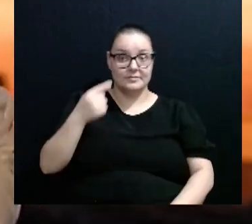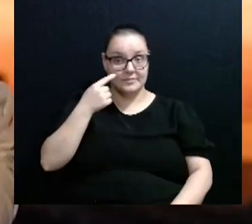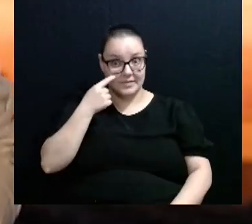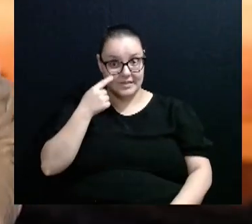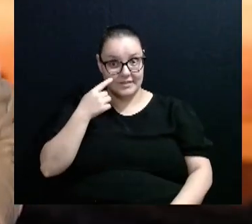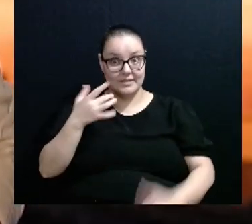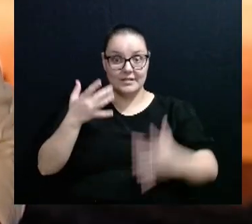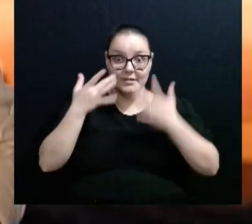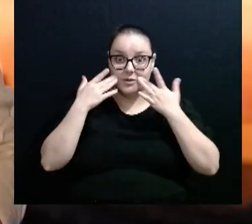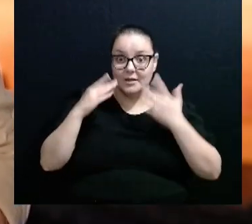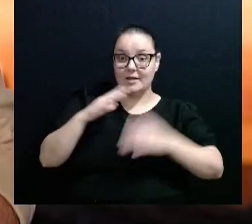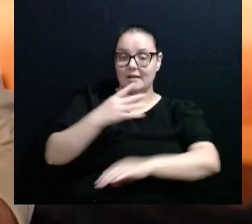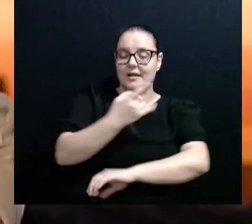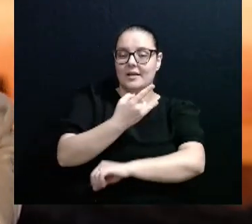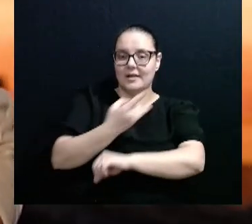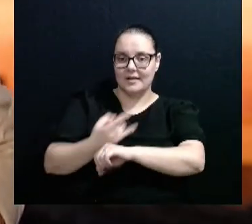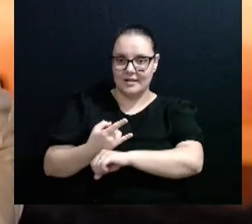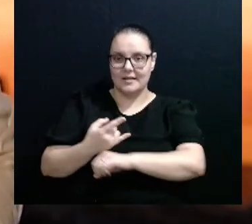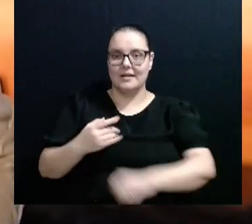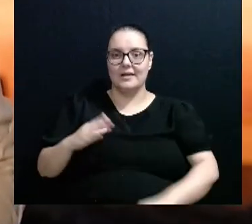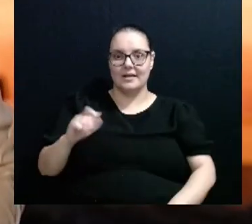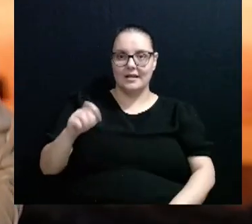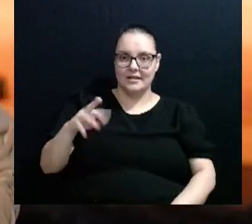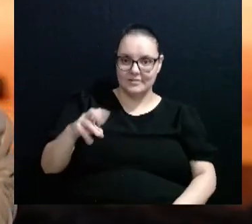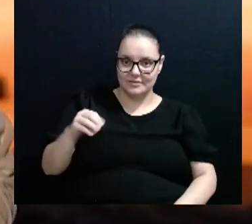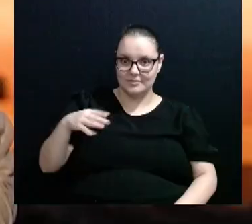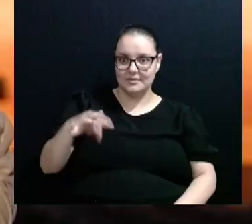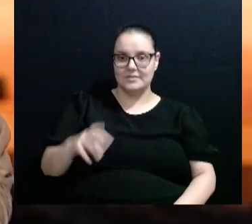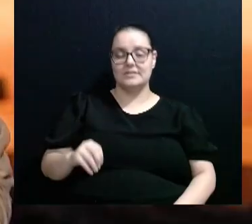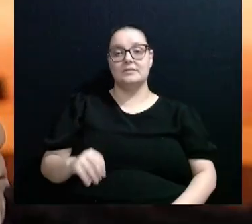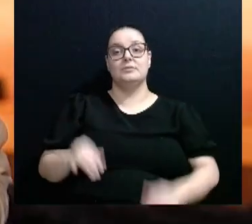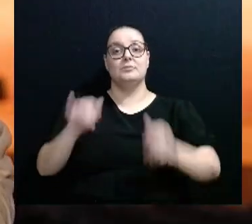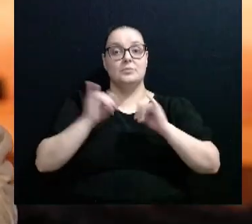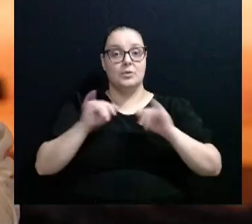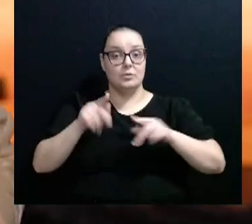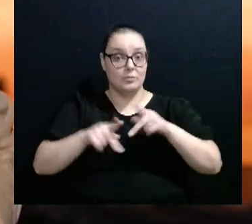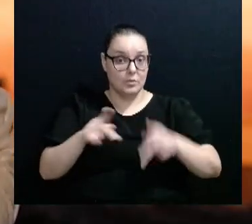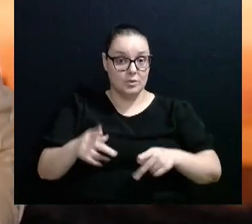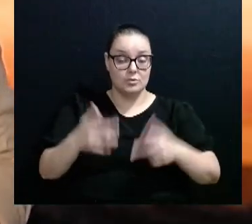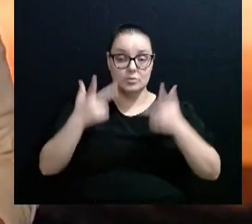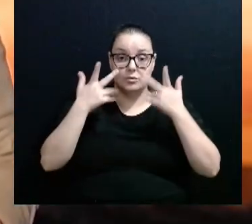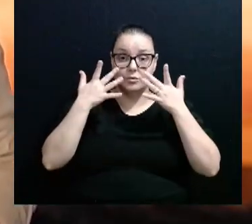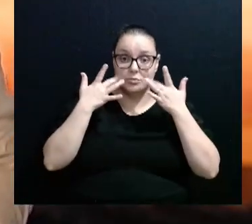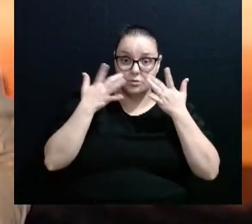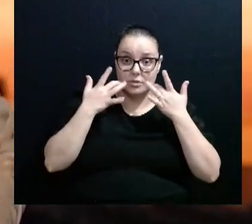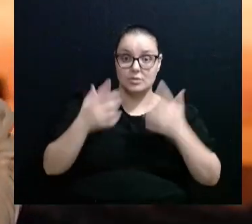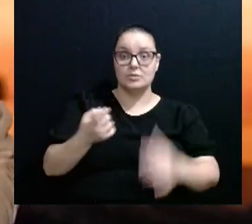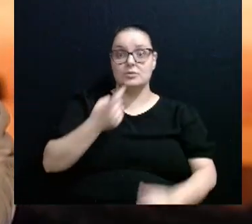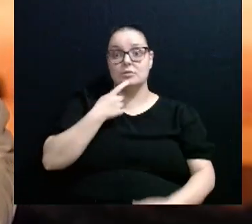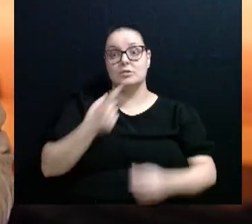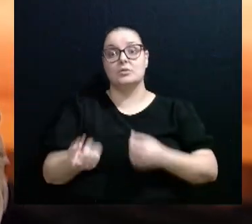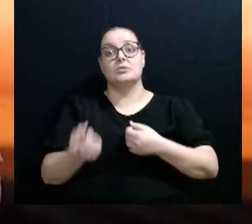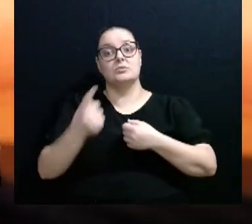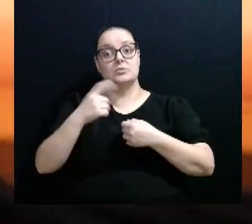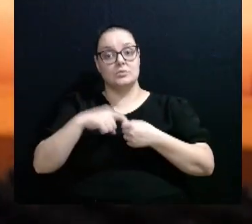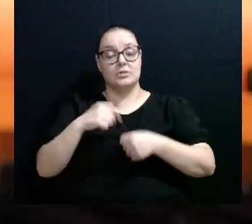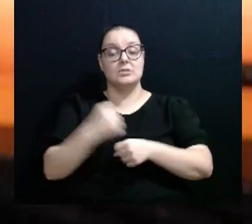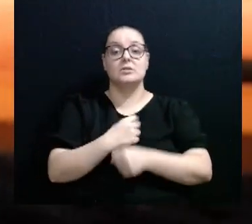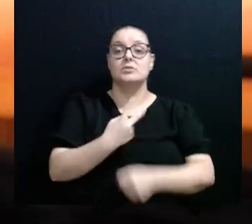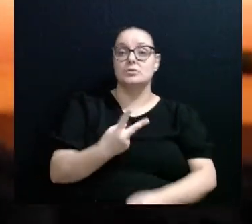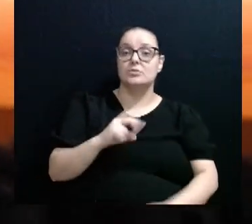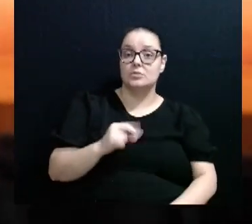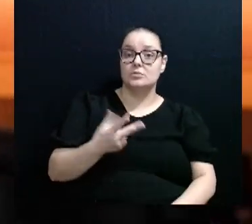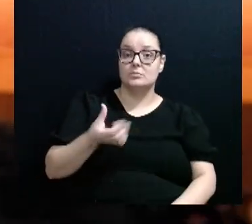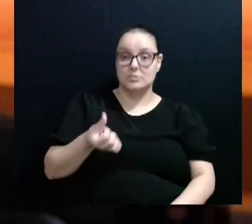Mendes, porque a tradicional campanha de popularização do Teatro de Campinas está de volta neste ano de 2026. E quem vai